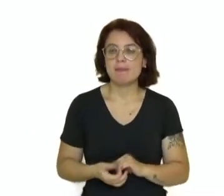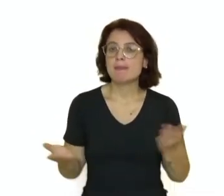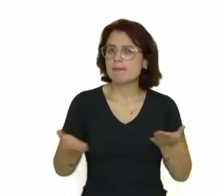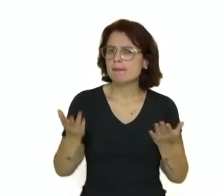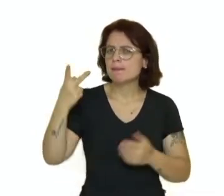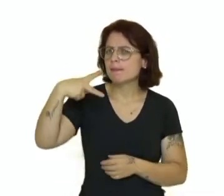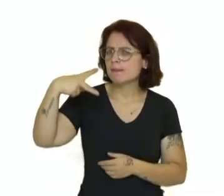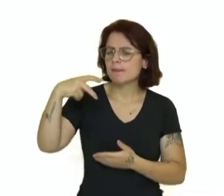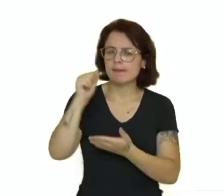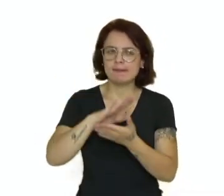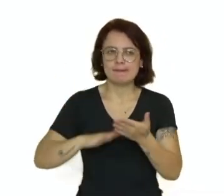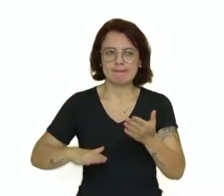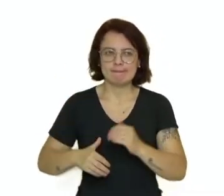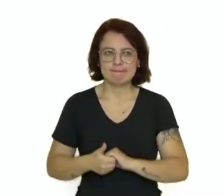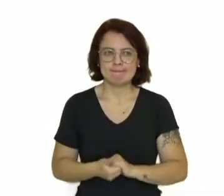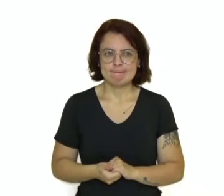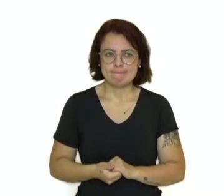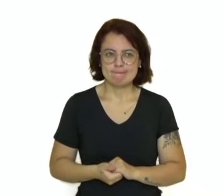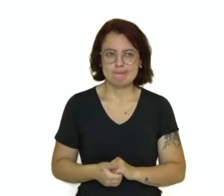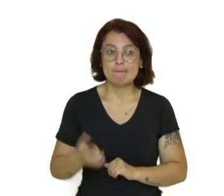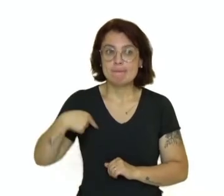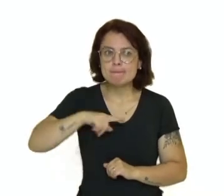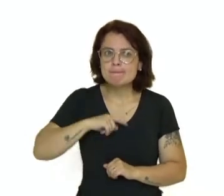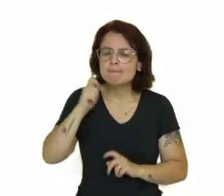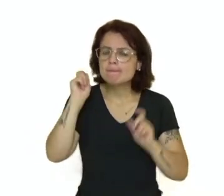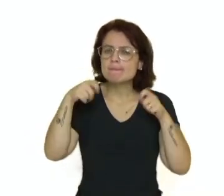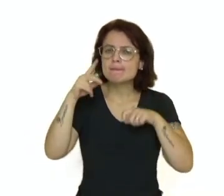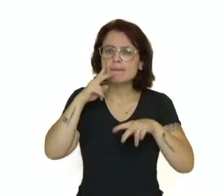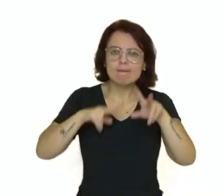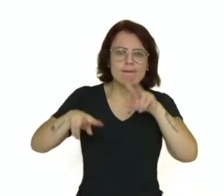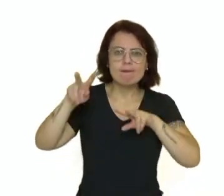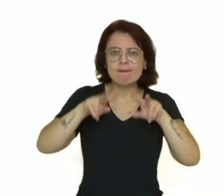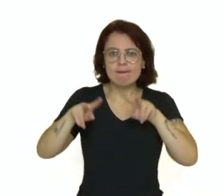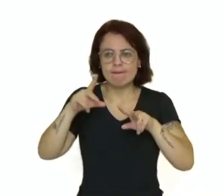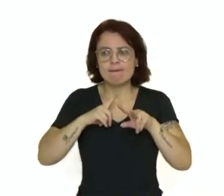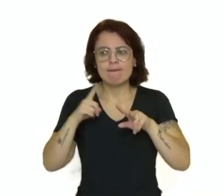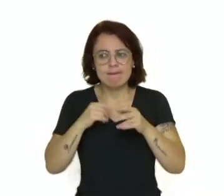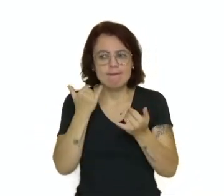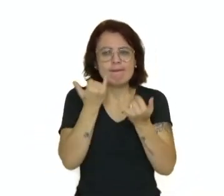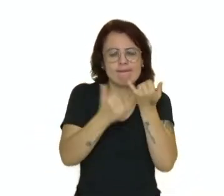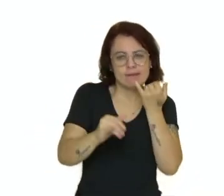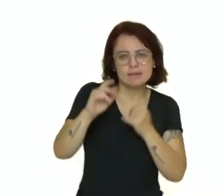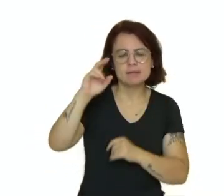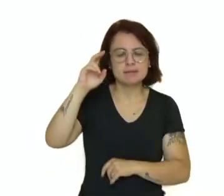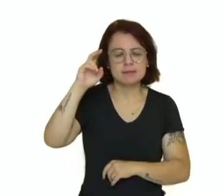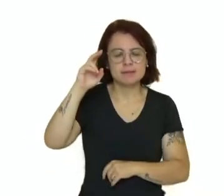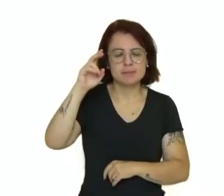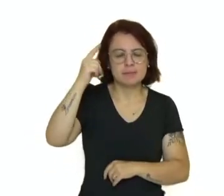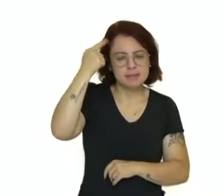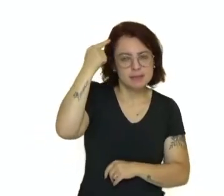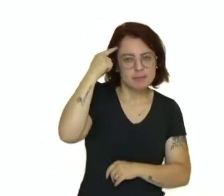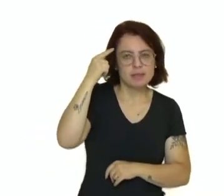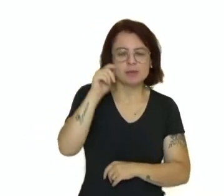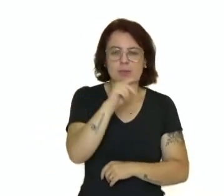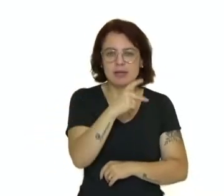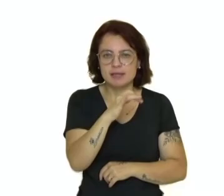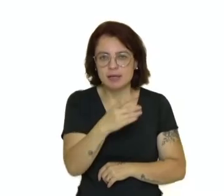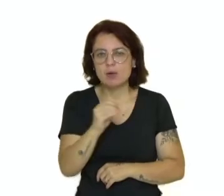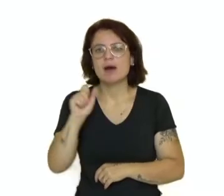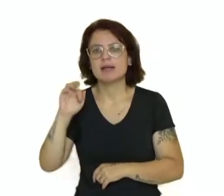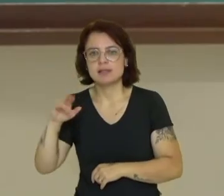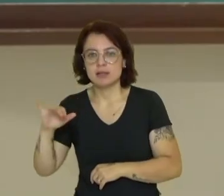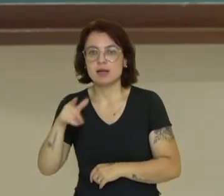Bom, atividade pra gente. Nós podemos observar diferenças e similaridades entre os filósofos Platão e Aristóteles. Faço um